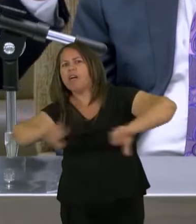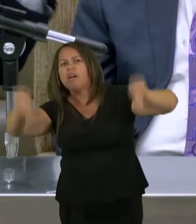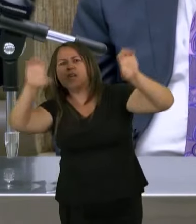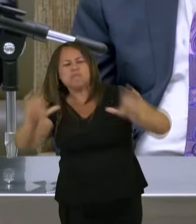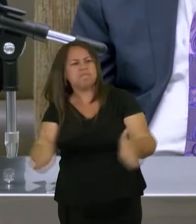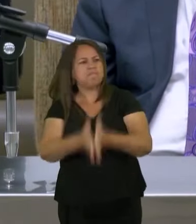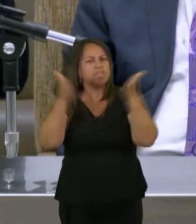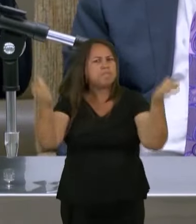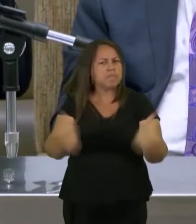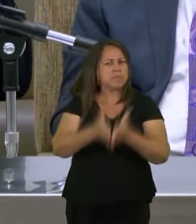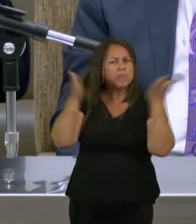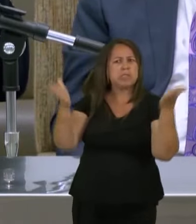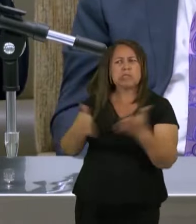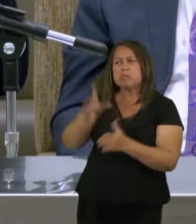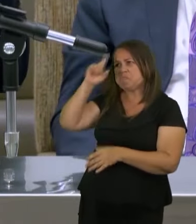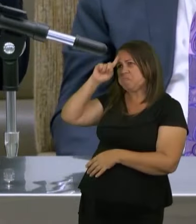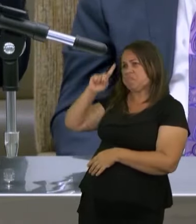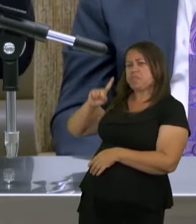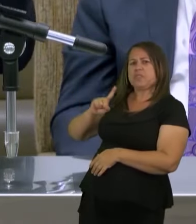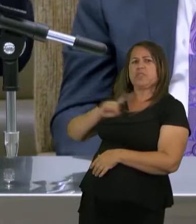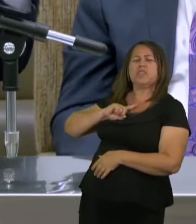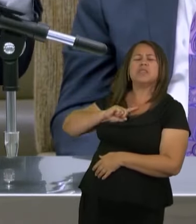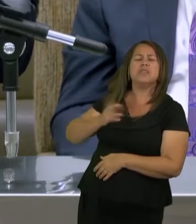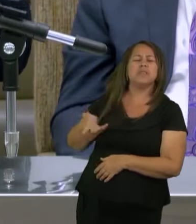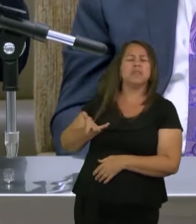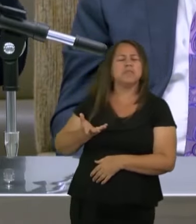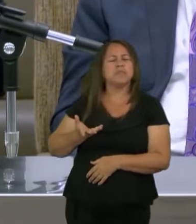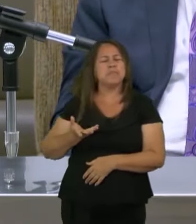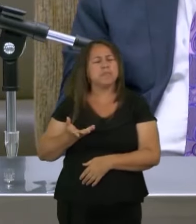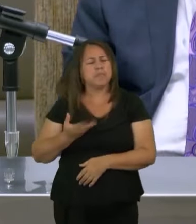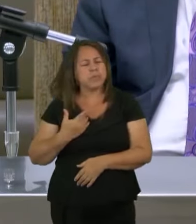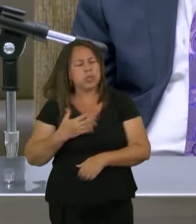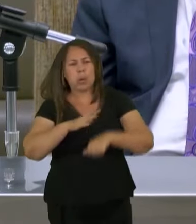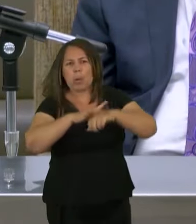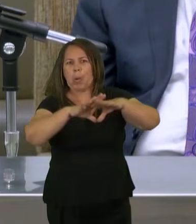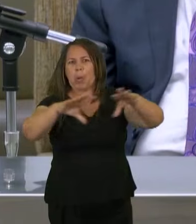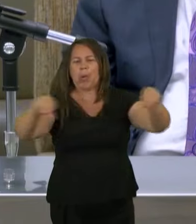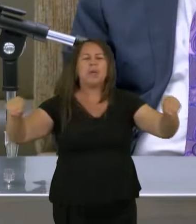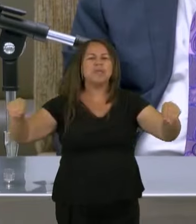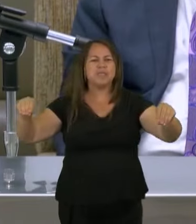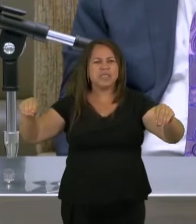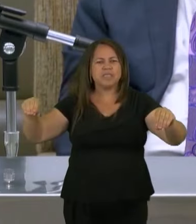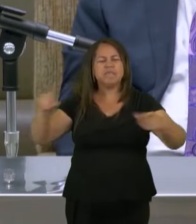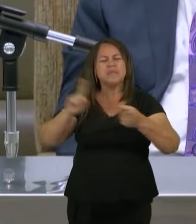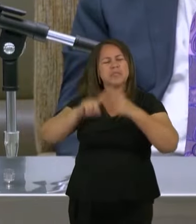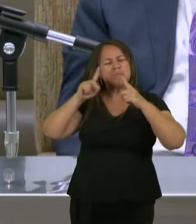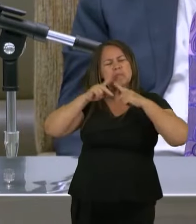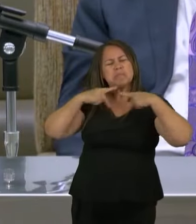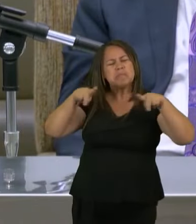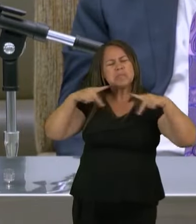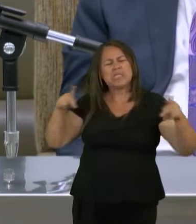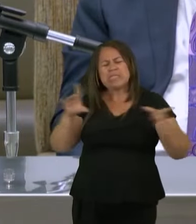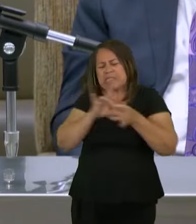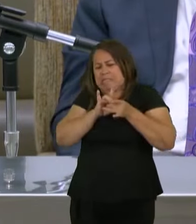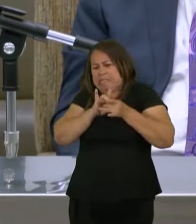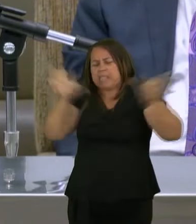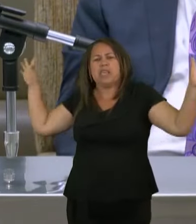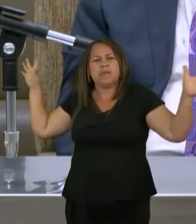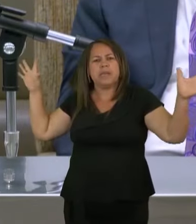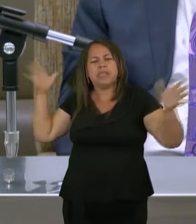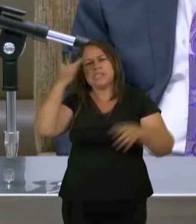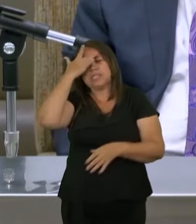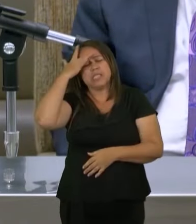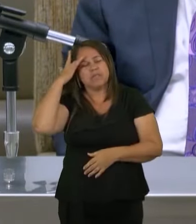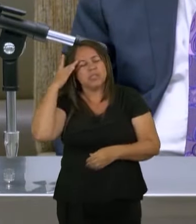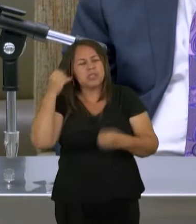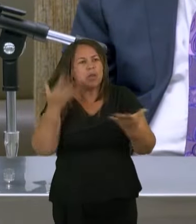pobres, enviou-me a curar os quebrantados de coração, a pregoar liberdade aos cativos, a